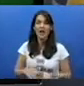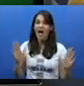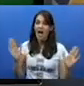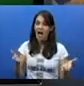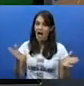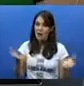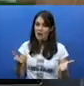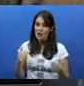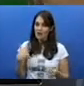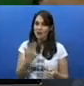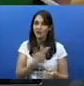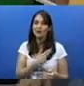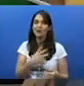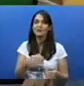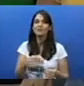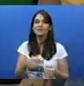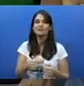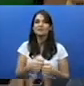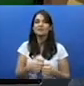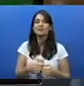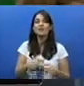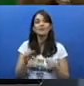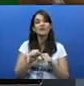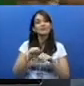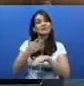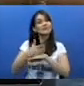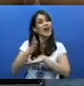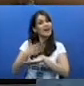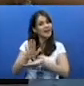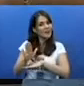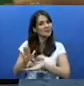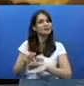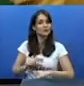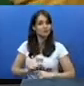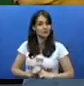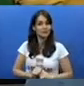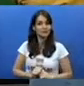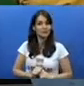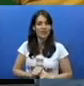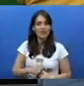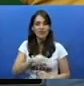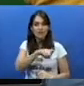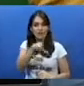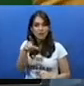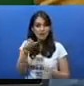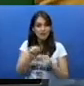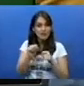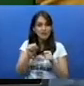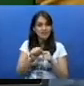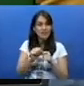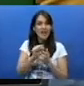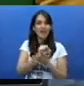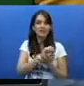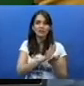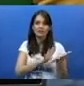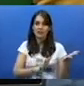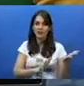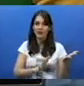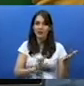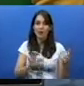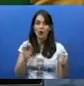Agora, nós vamos para o momento da nossa tarefinha, isto. Vocês vão fazer os exercícios